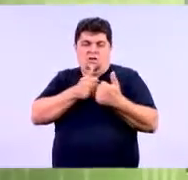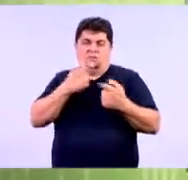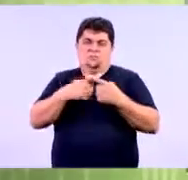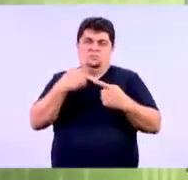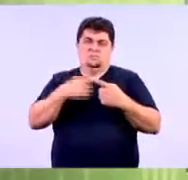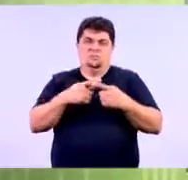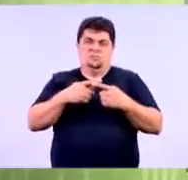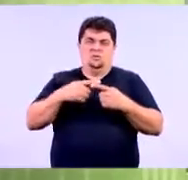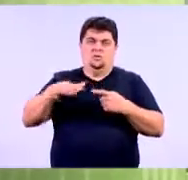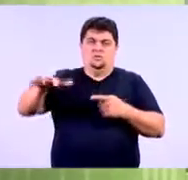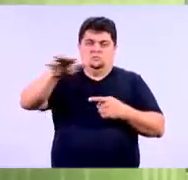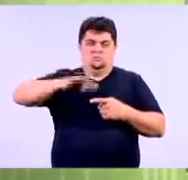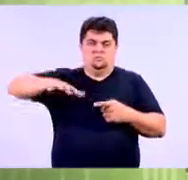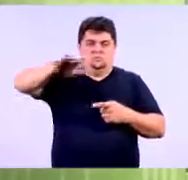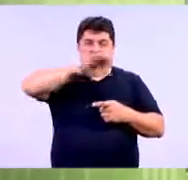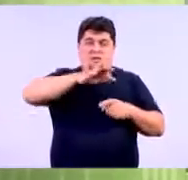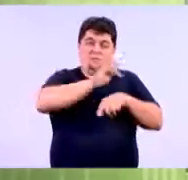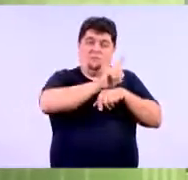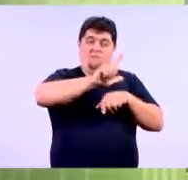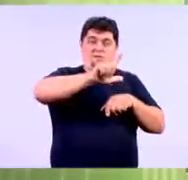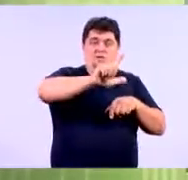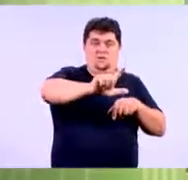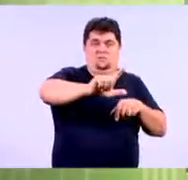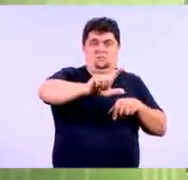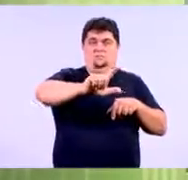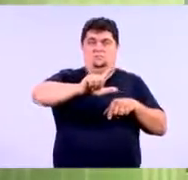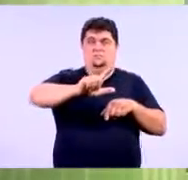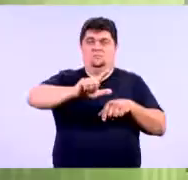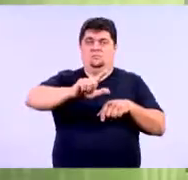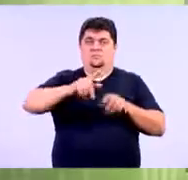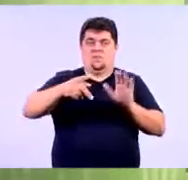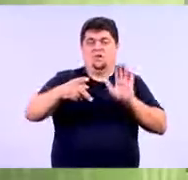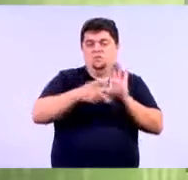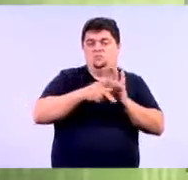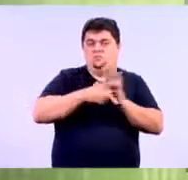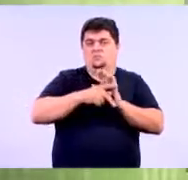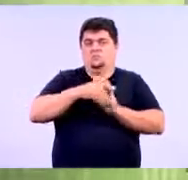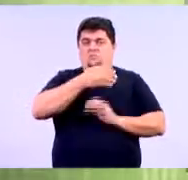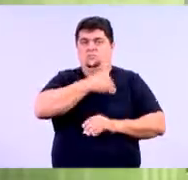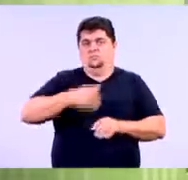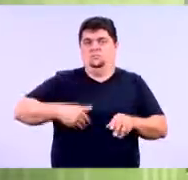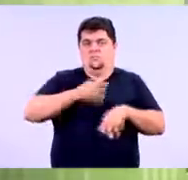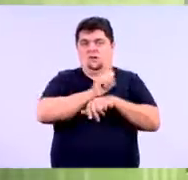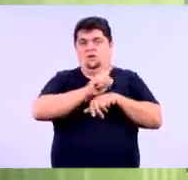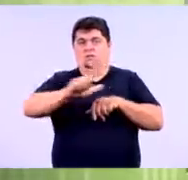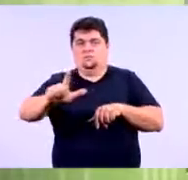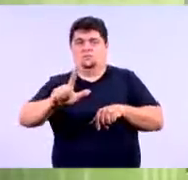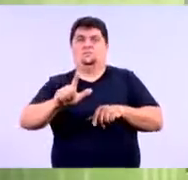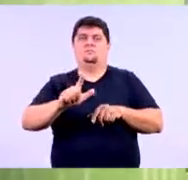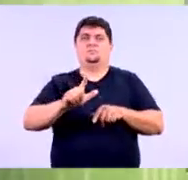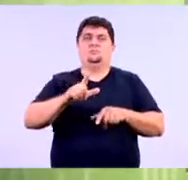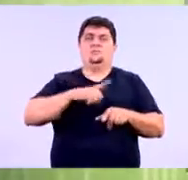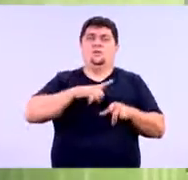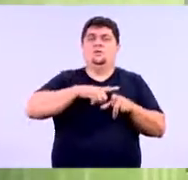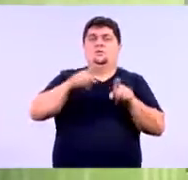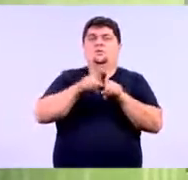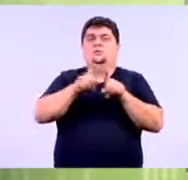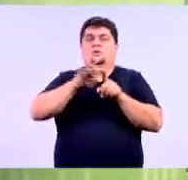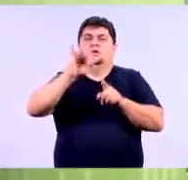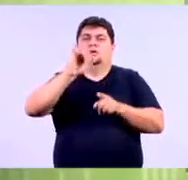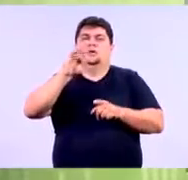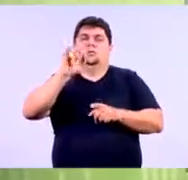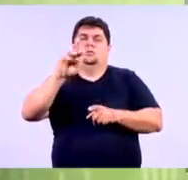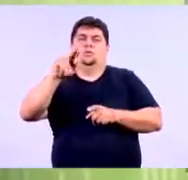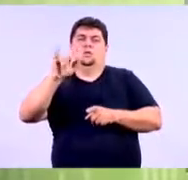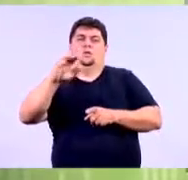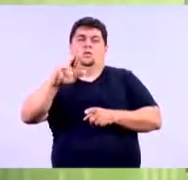o da geográfica é em âmbito federal, privativo à União, e o da uniformidade tributária